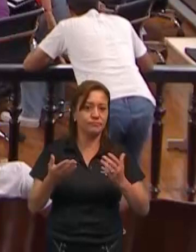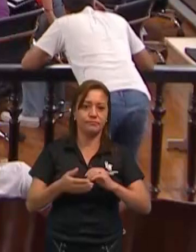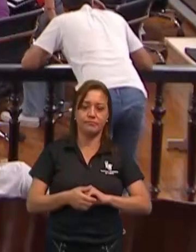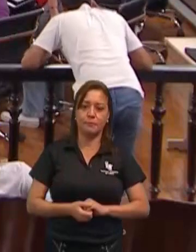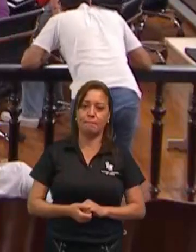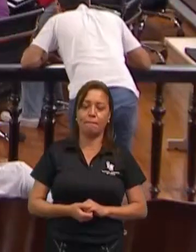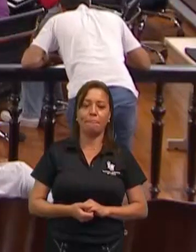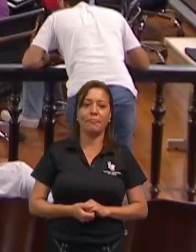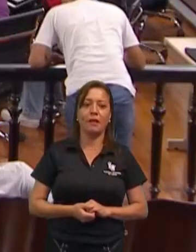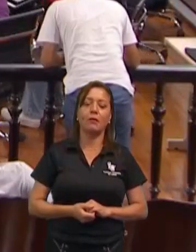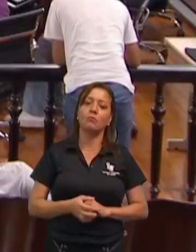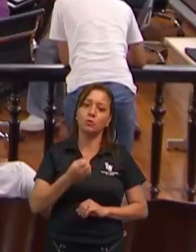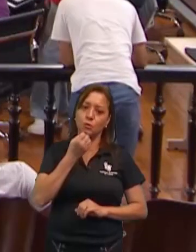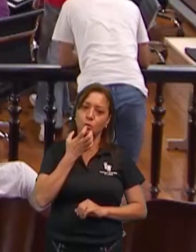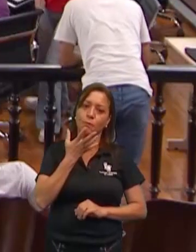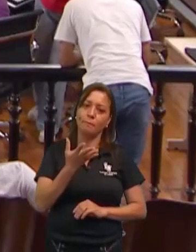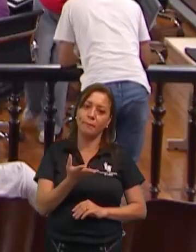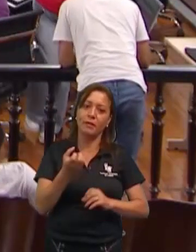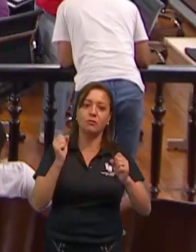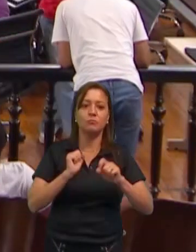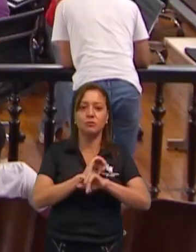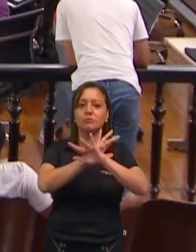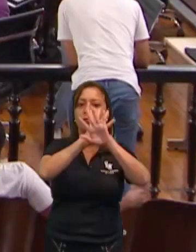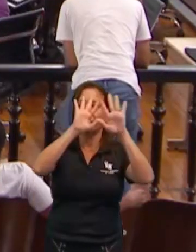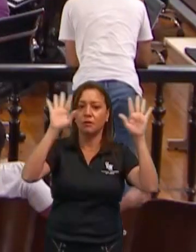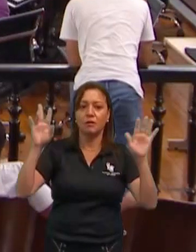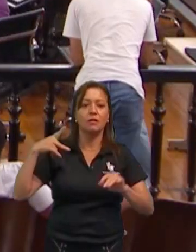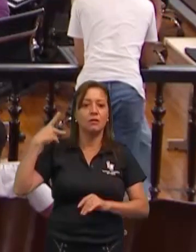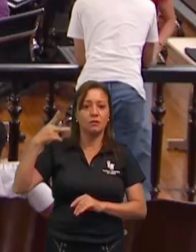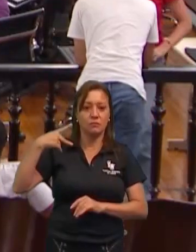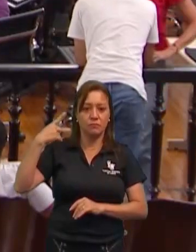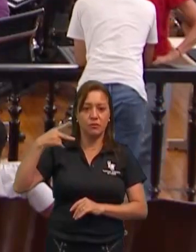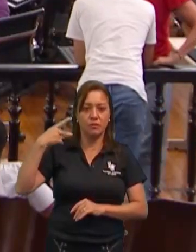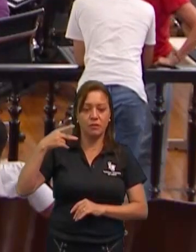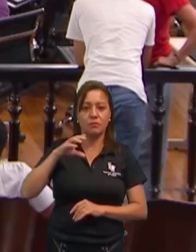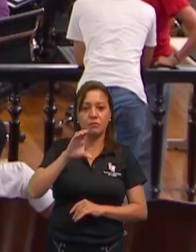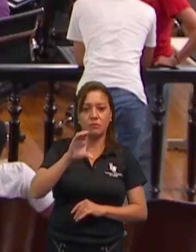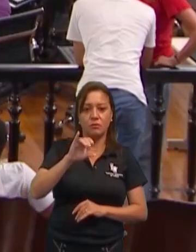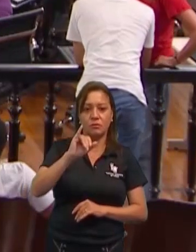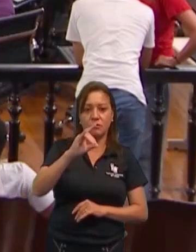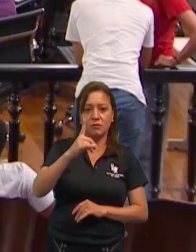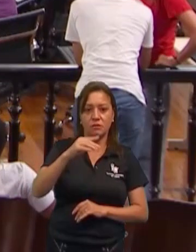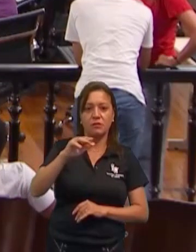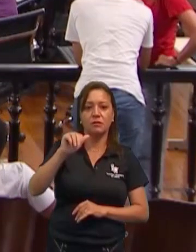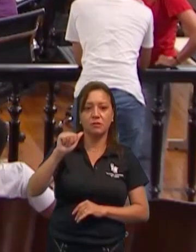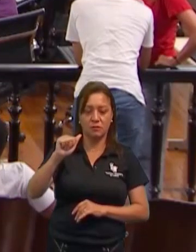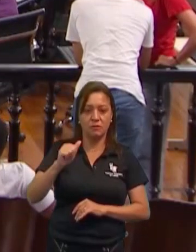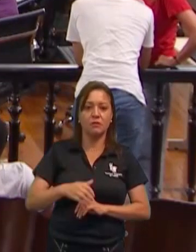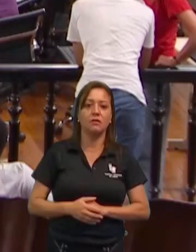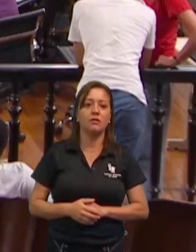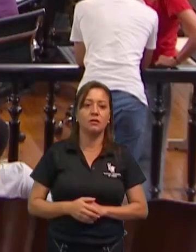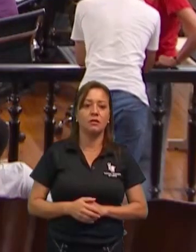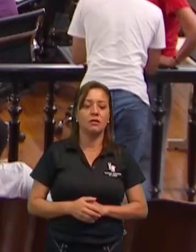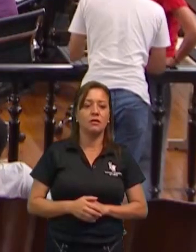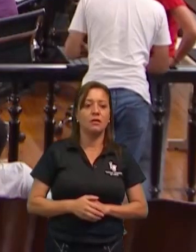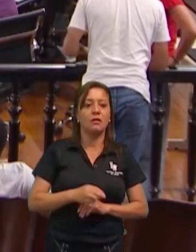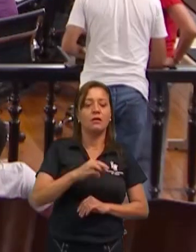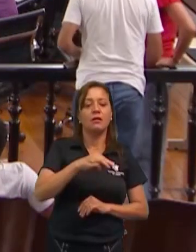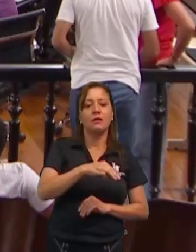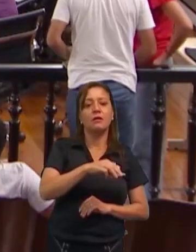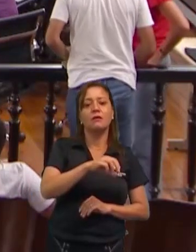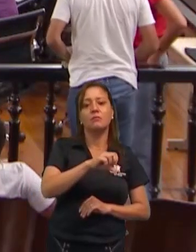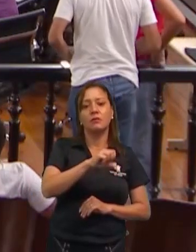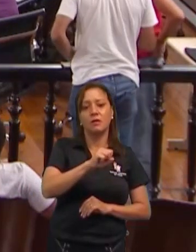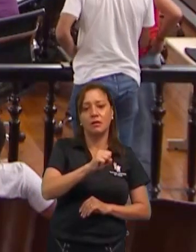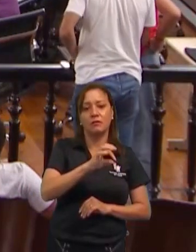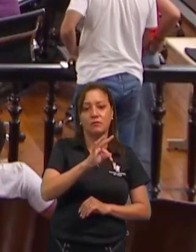para a gente poder esclarecer que a vereadora Cida se manifestou acerca do MST, porque foi feito